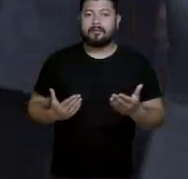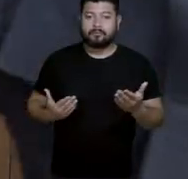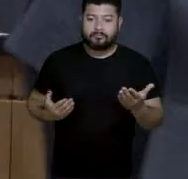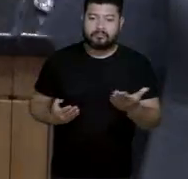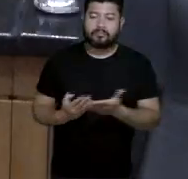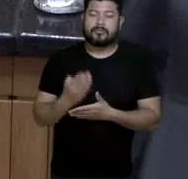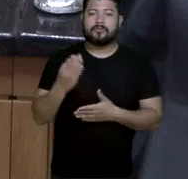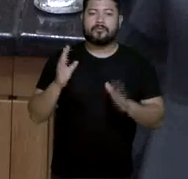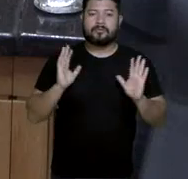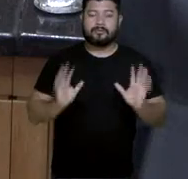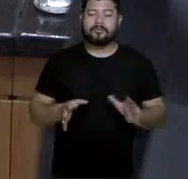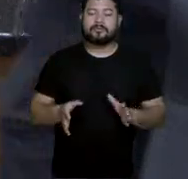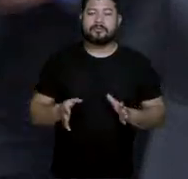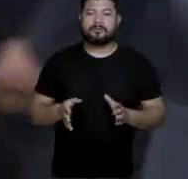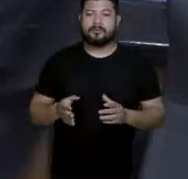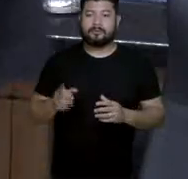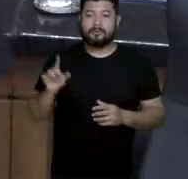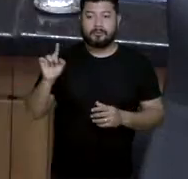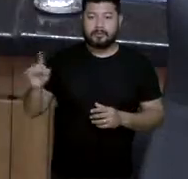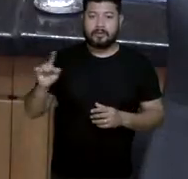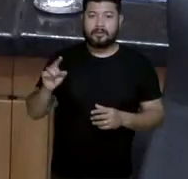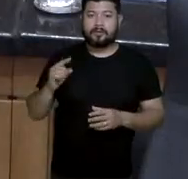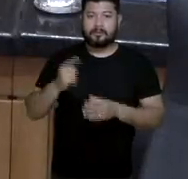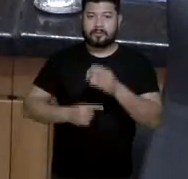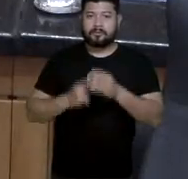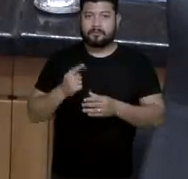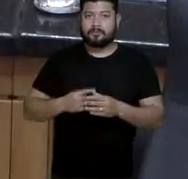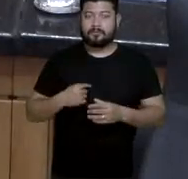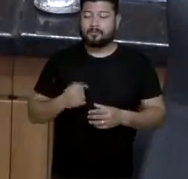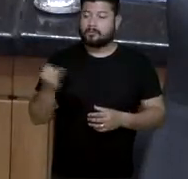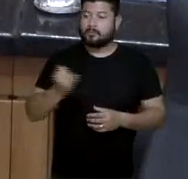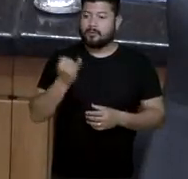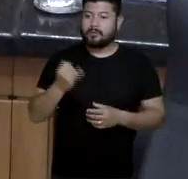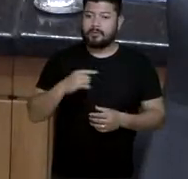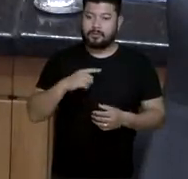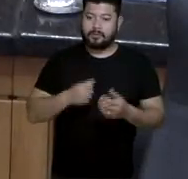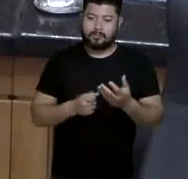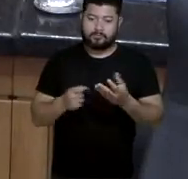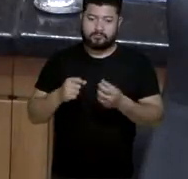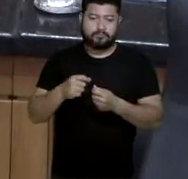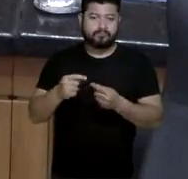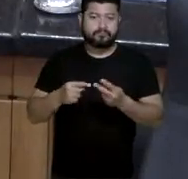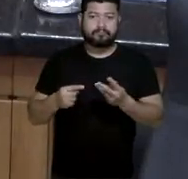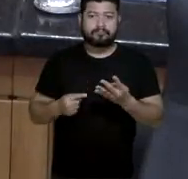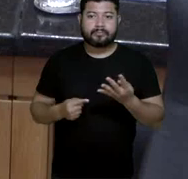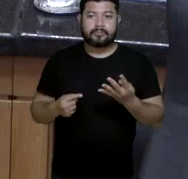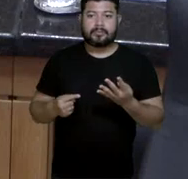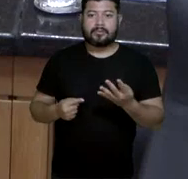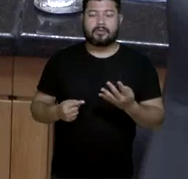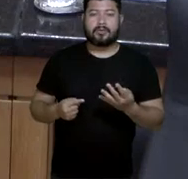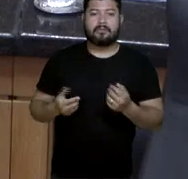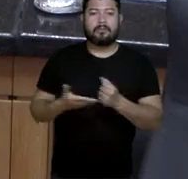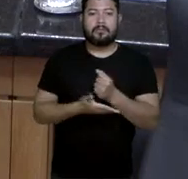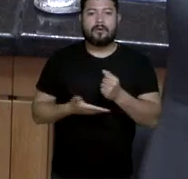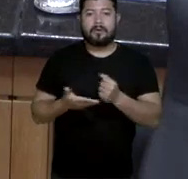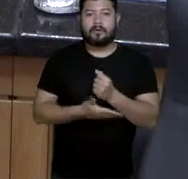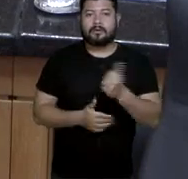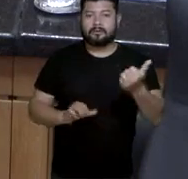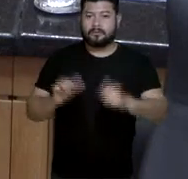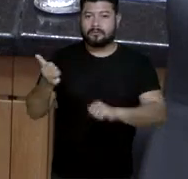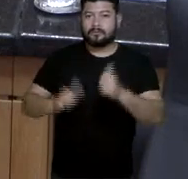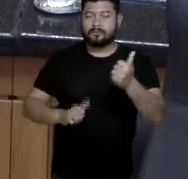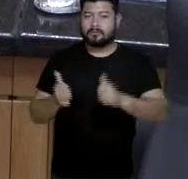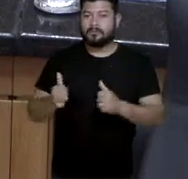é fundamental que tenhamos esses critérios mínimos de uma avaliação sobre esses conteúdos.